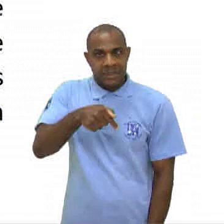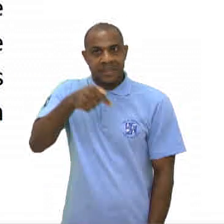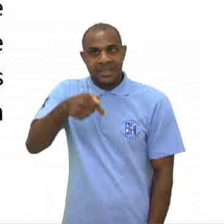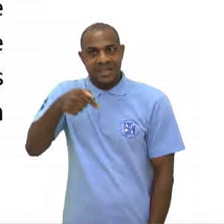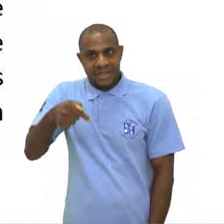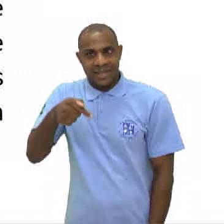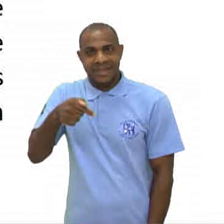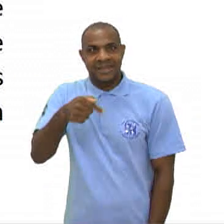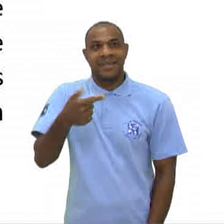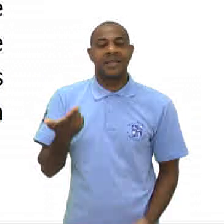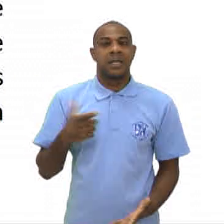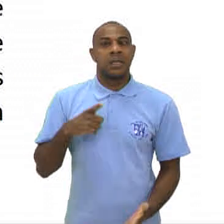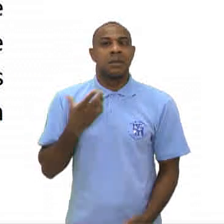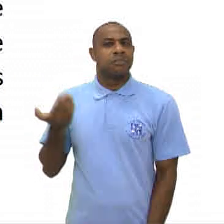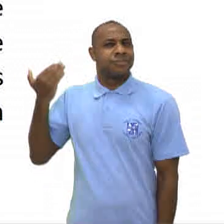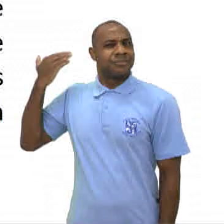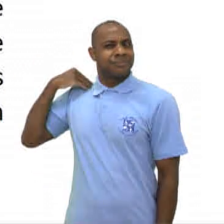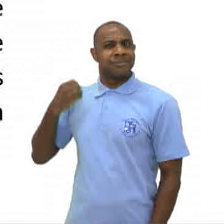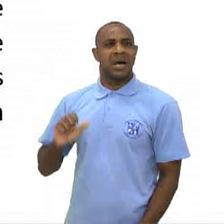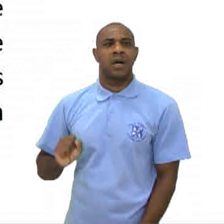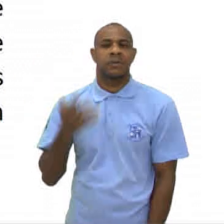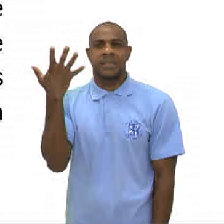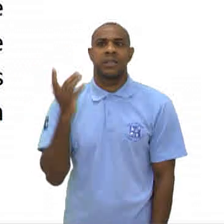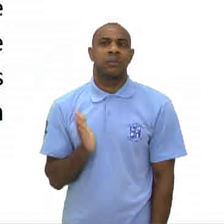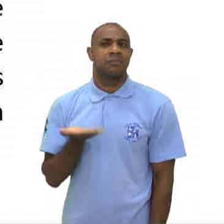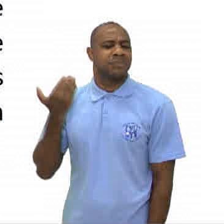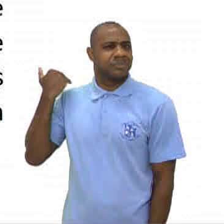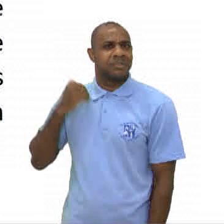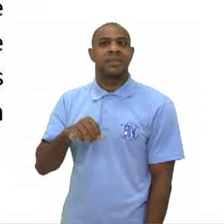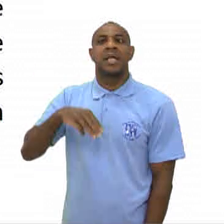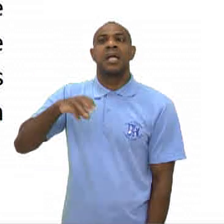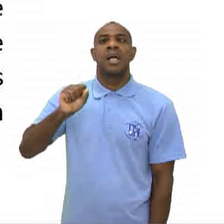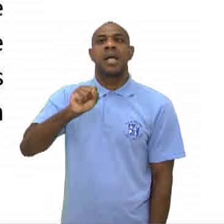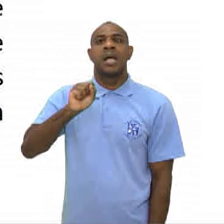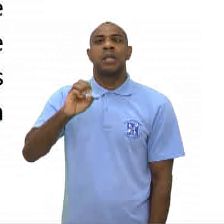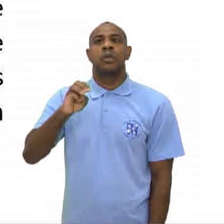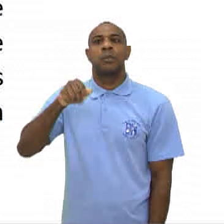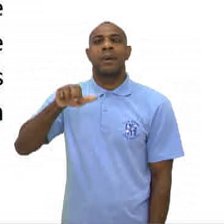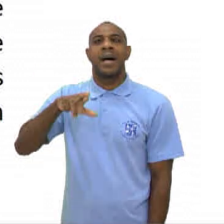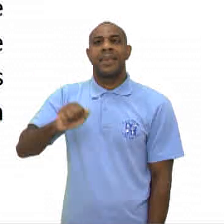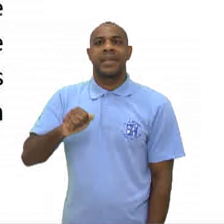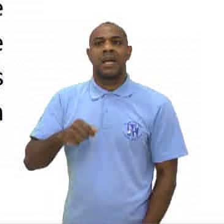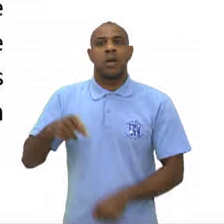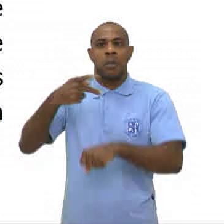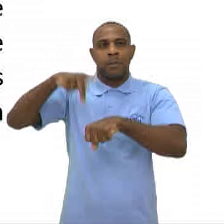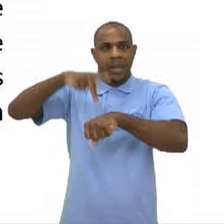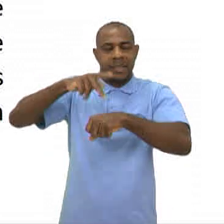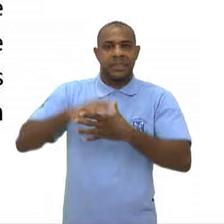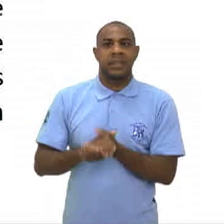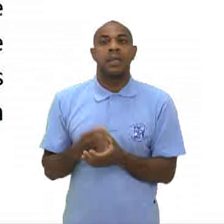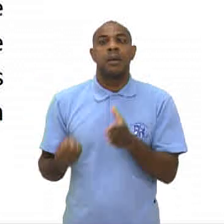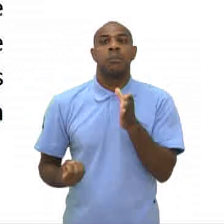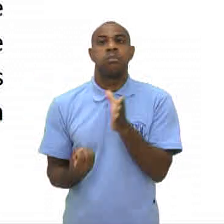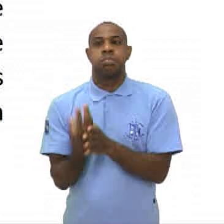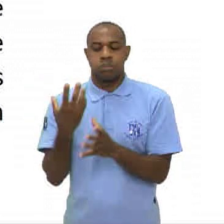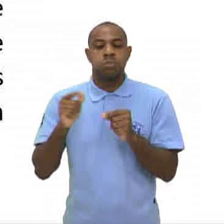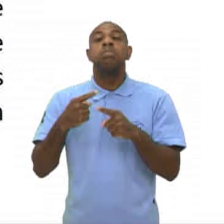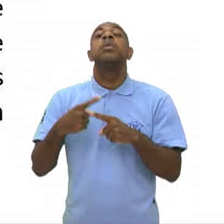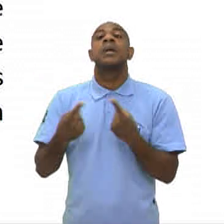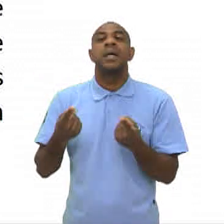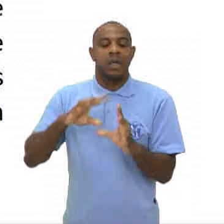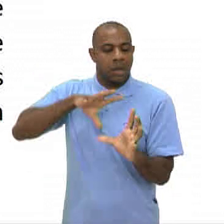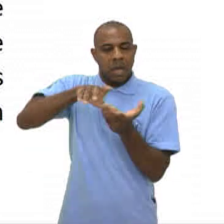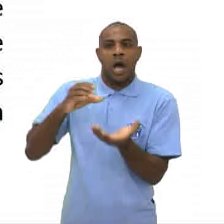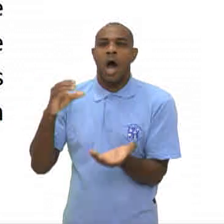foi diagnosticado na Somália. Entretanto, ela ameaça a humanidade novamente por conta do aquecimento global. O degelo